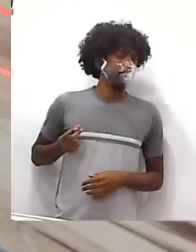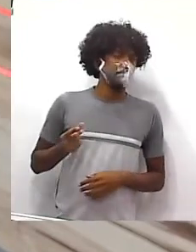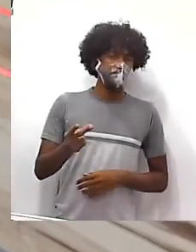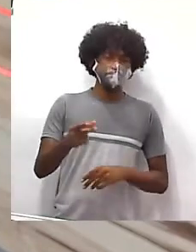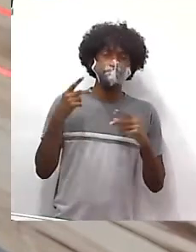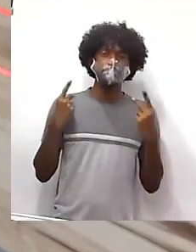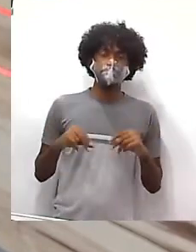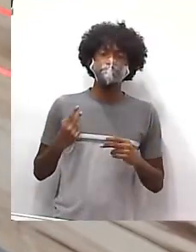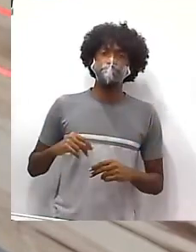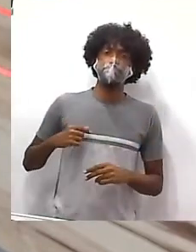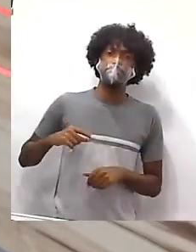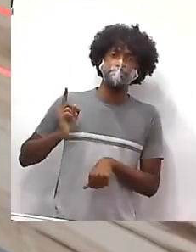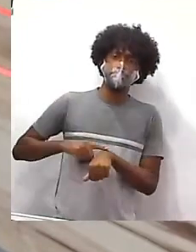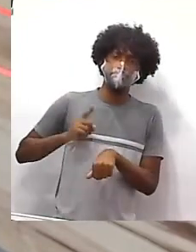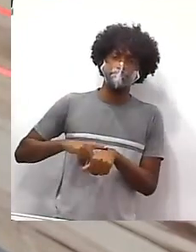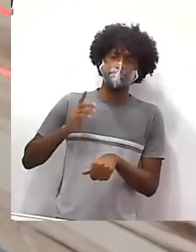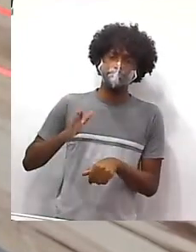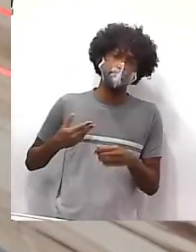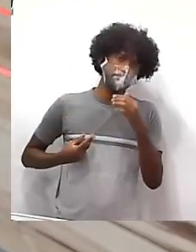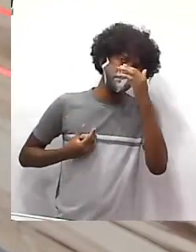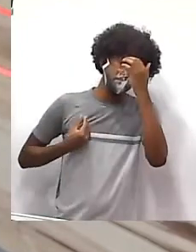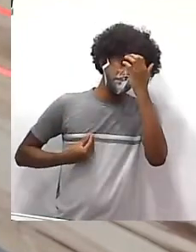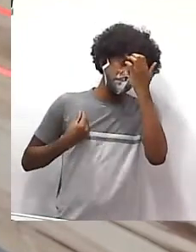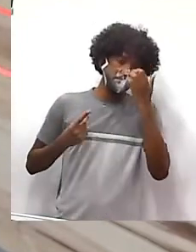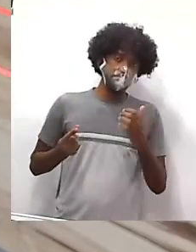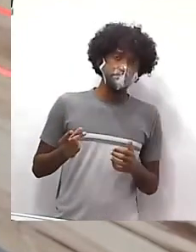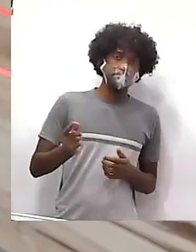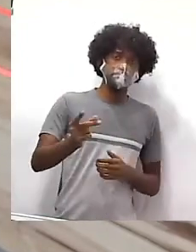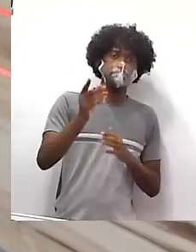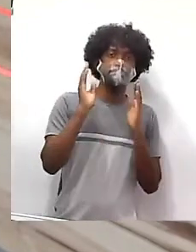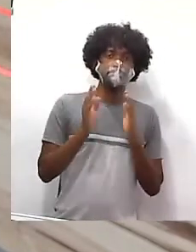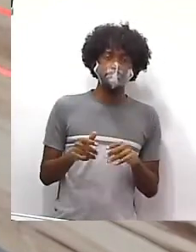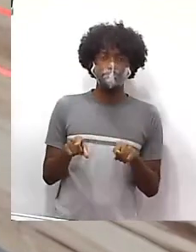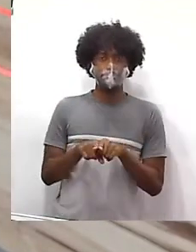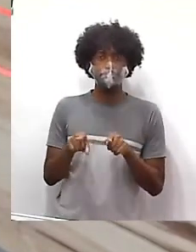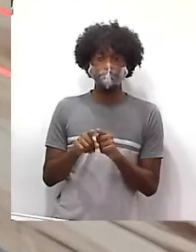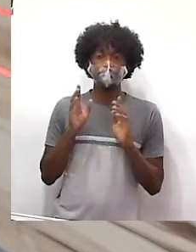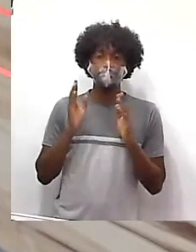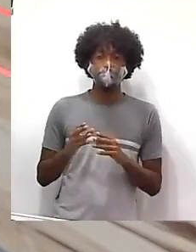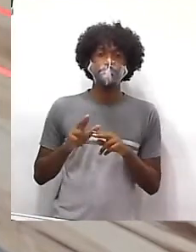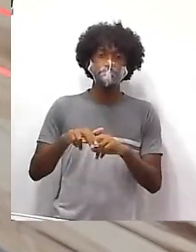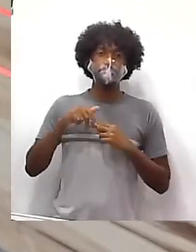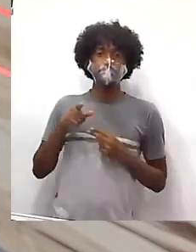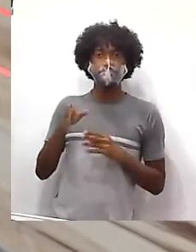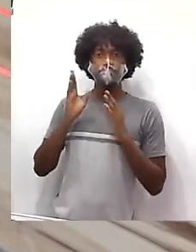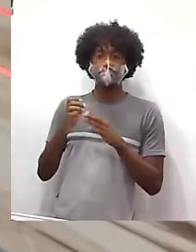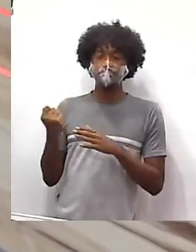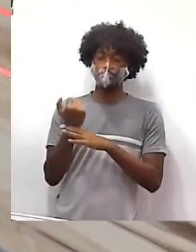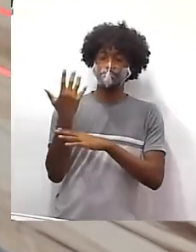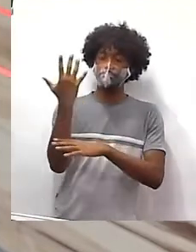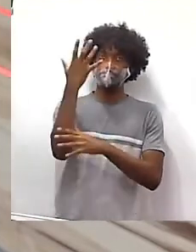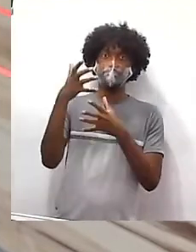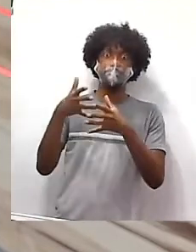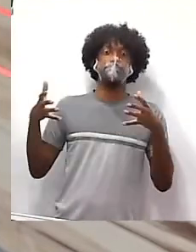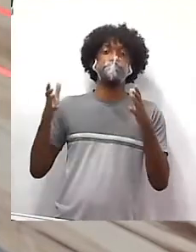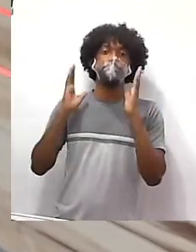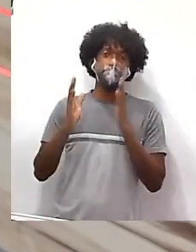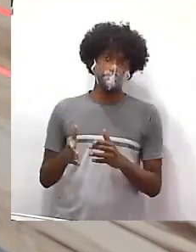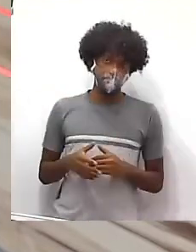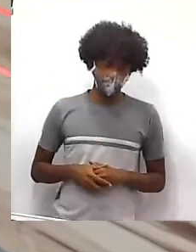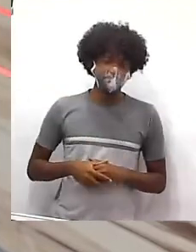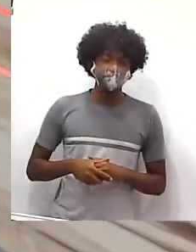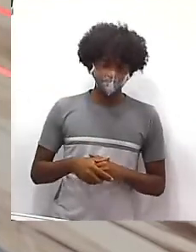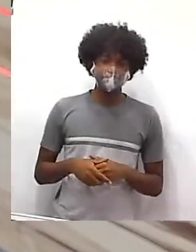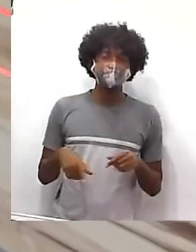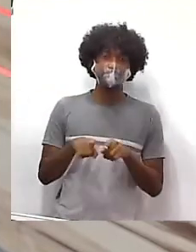Eles conseguem isso, seu nível de vida é muito grande, muito extenso, por ela ser considerada árvore de grande porte. E uma das